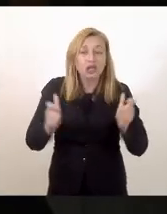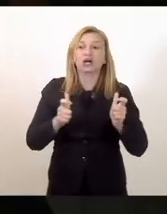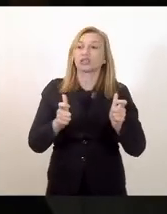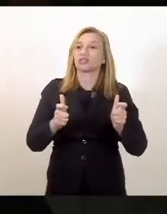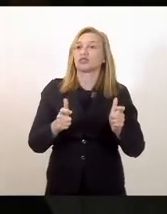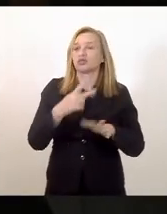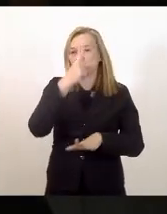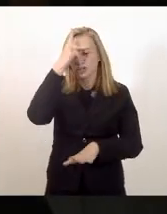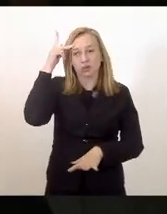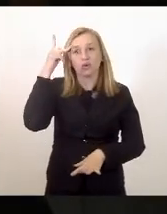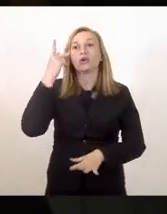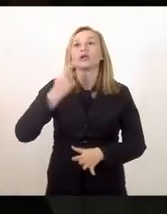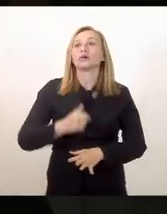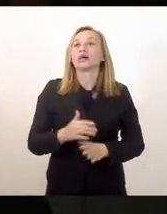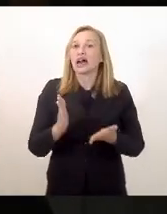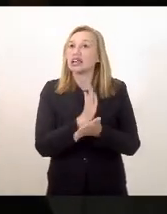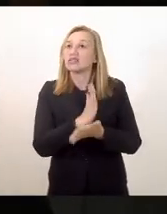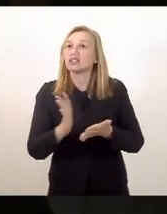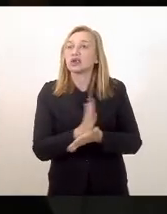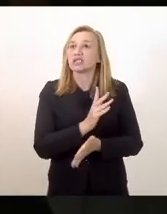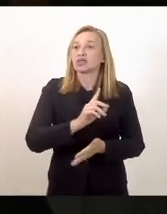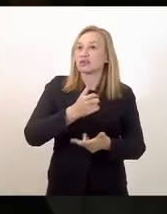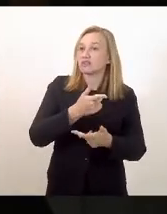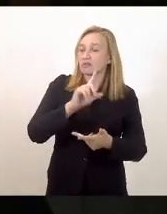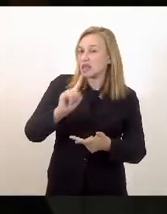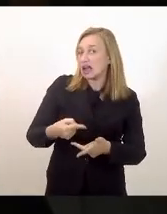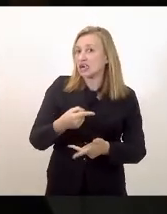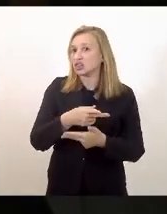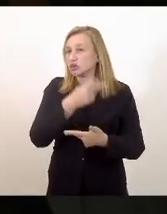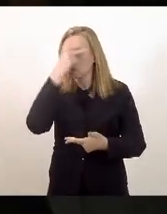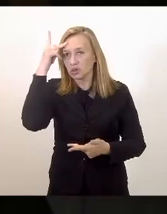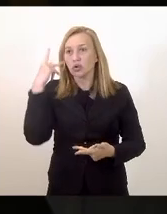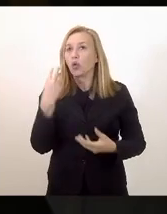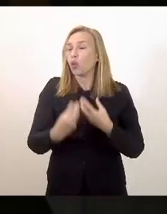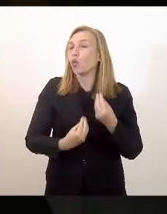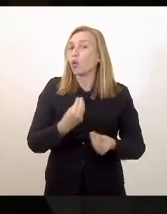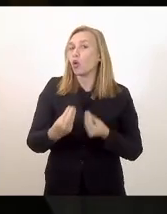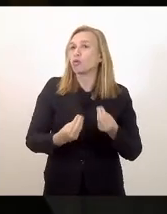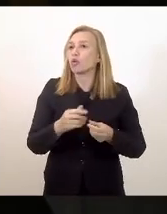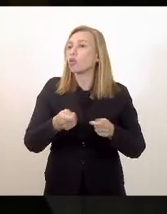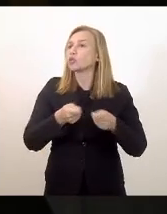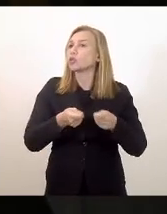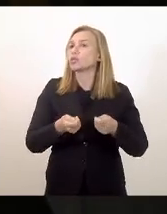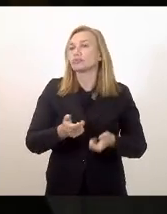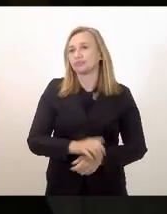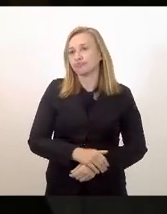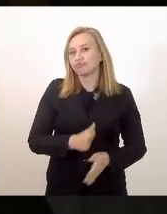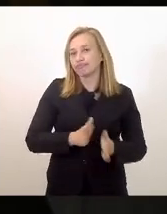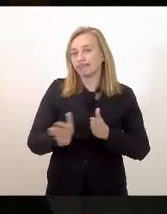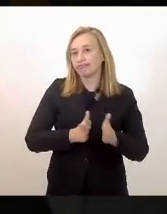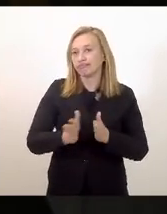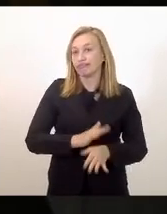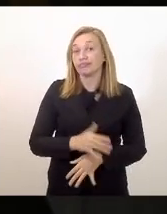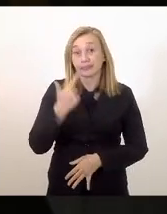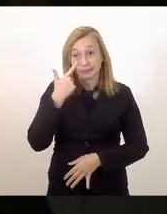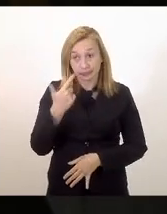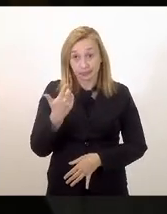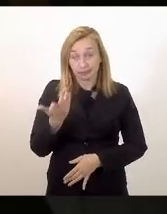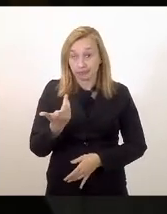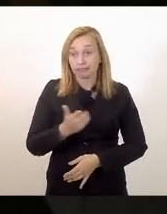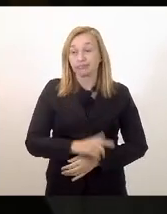centenas de pessoas, às vezes milhares de pessoas. Como é que é o controle desse acesso? A gente viu, por